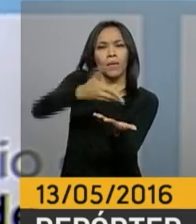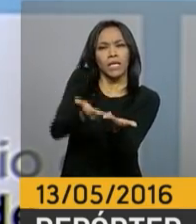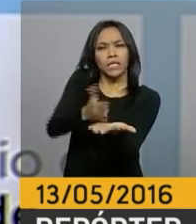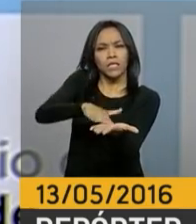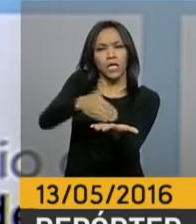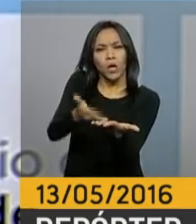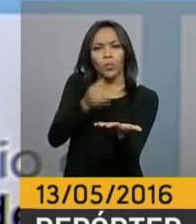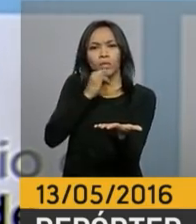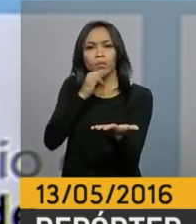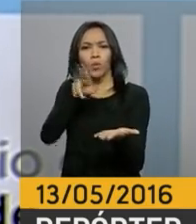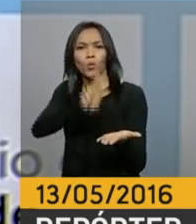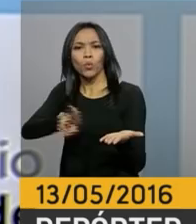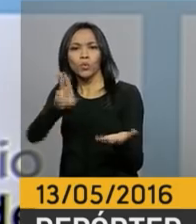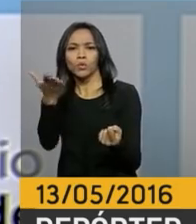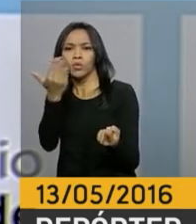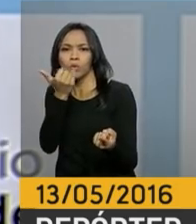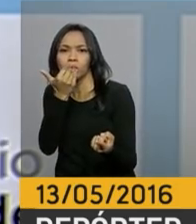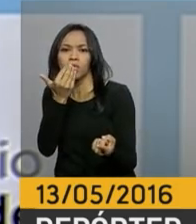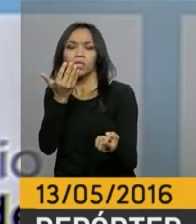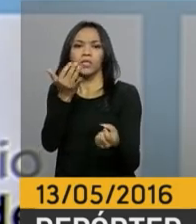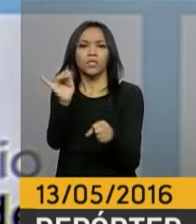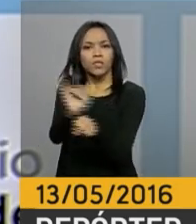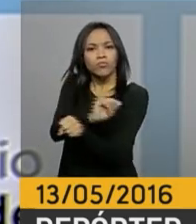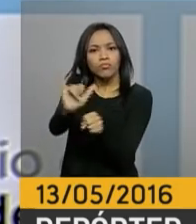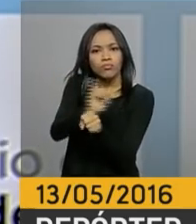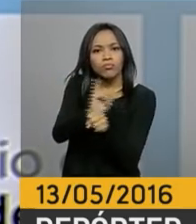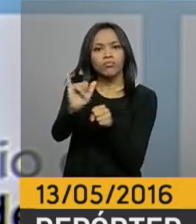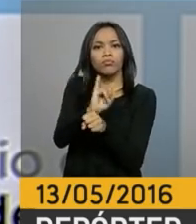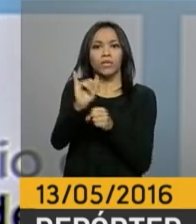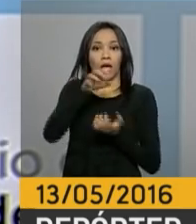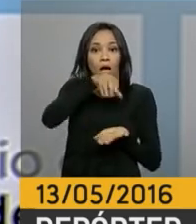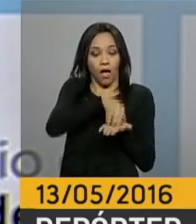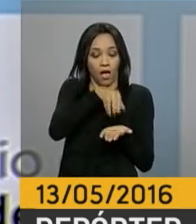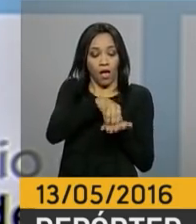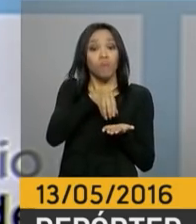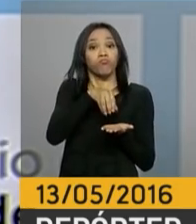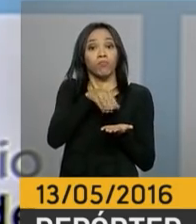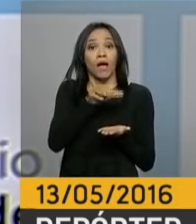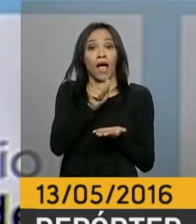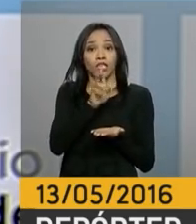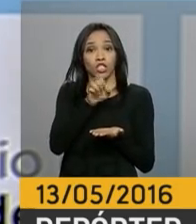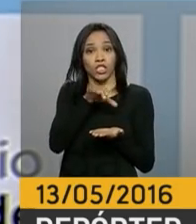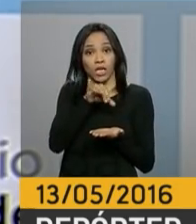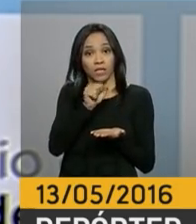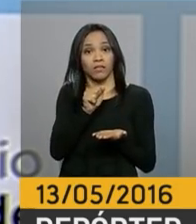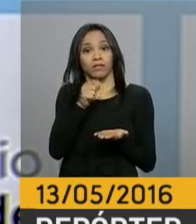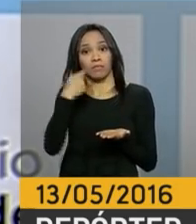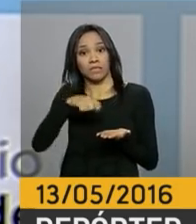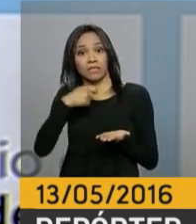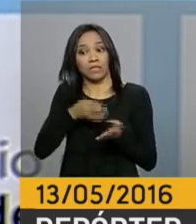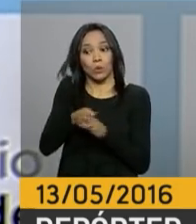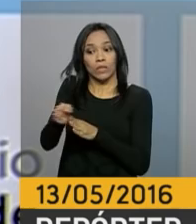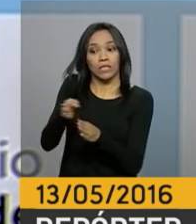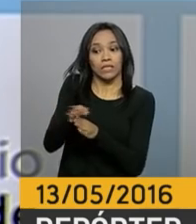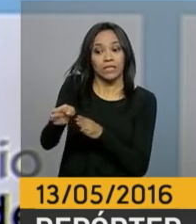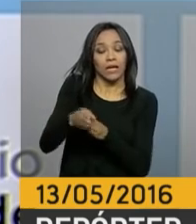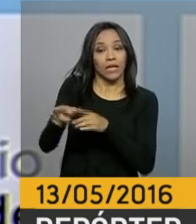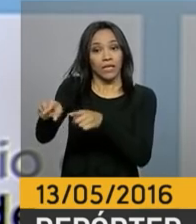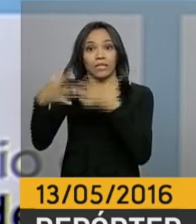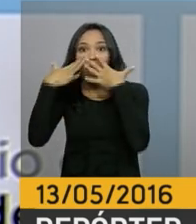alimentos eh práticas e o nossa equipe tem que estar Atento e